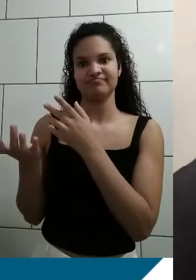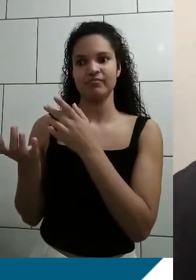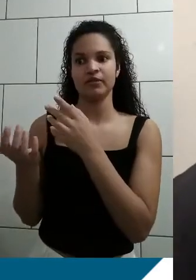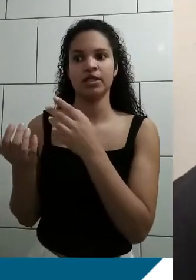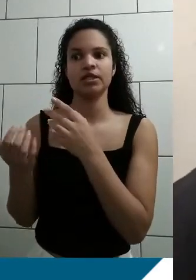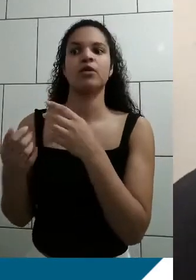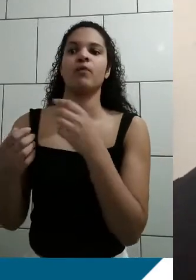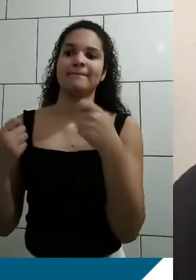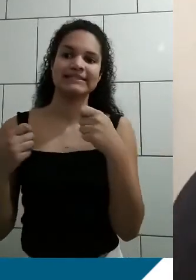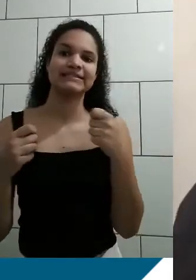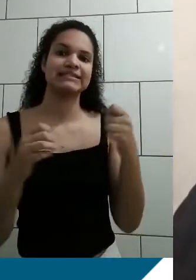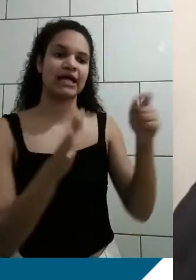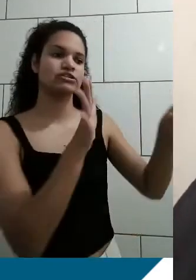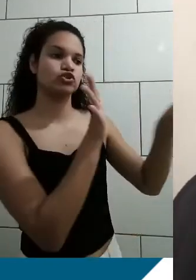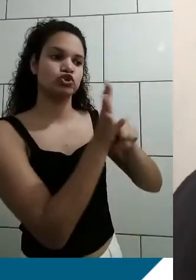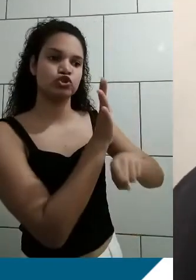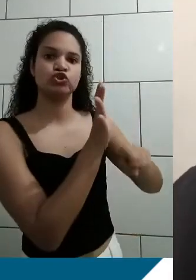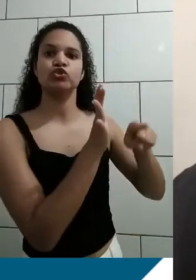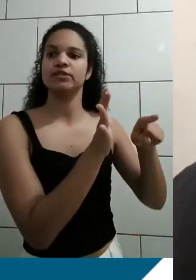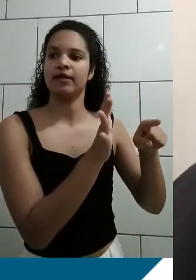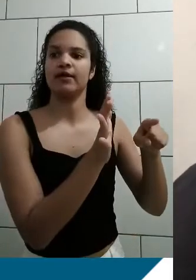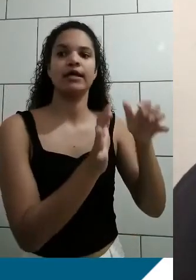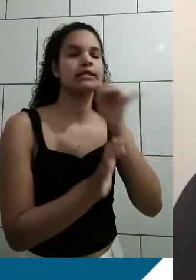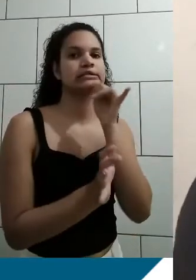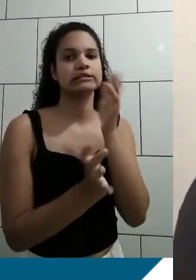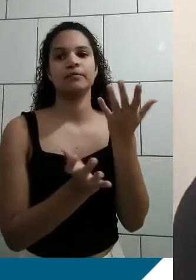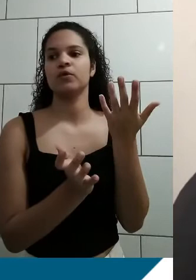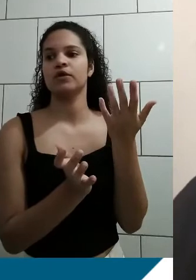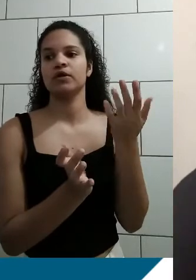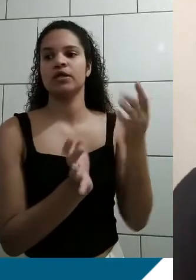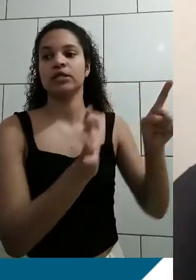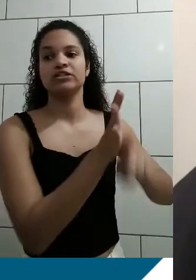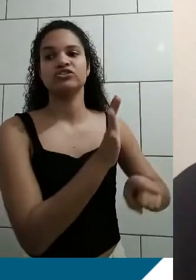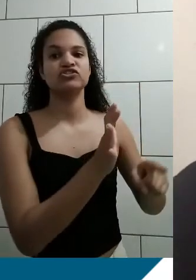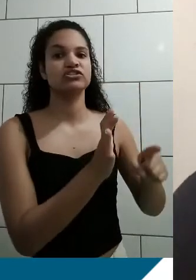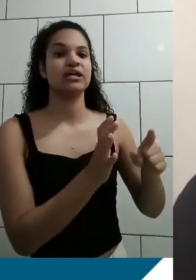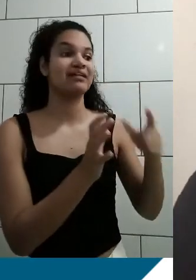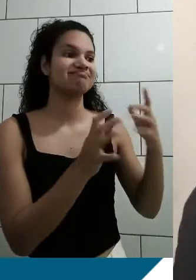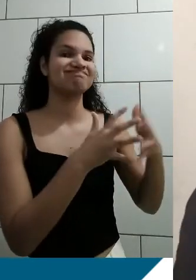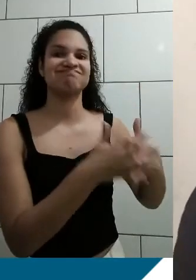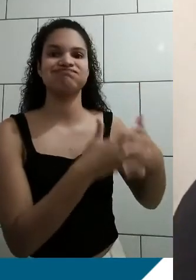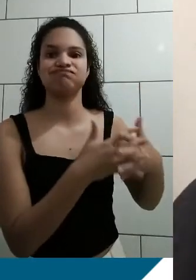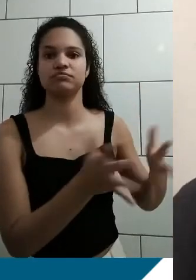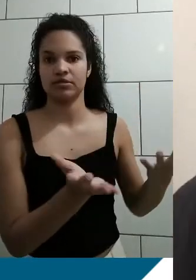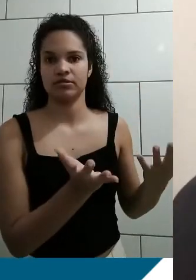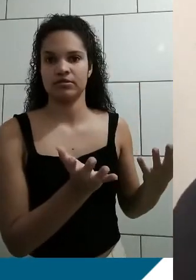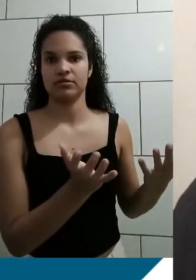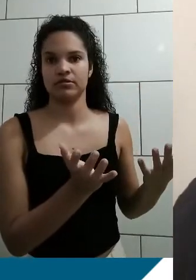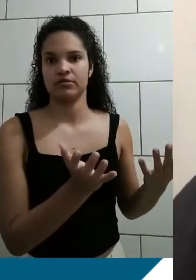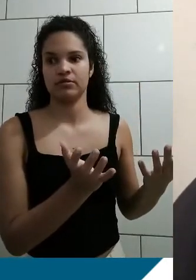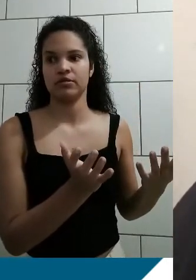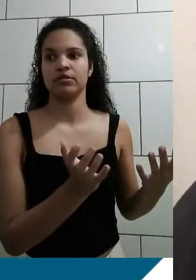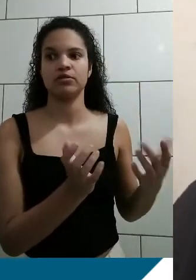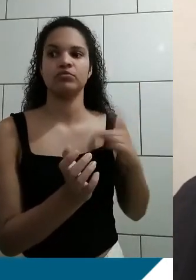energia dissipativa, ou seja, eu teria um trabalho dissipativo, tá? Devido a uma força, como por exemplo a força de atrito, como por